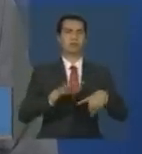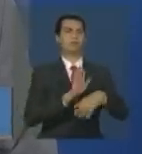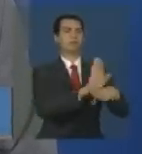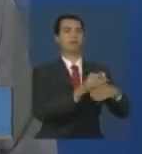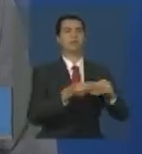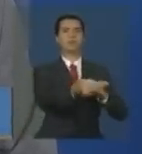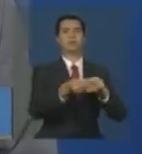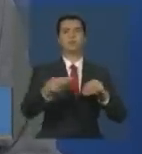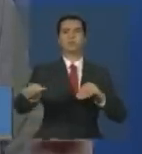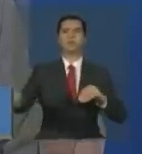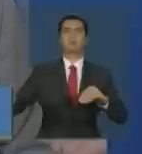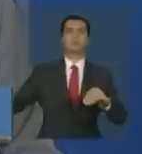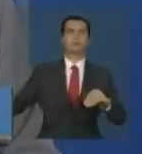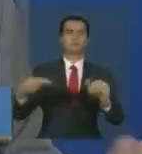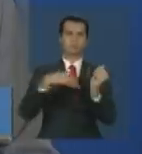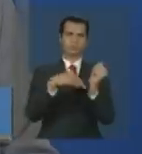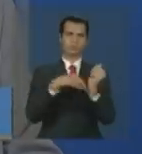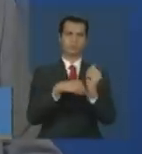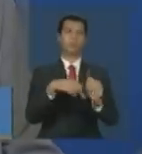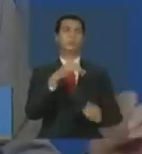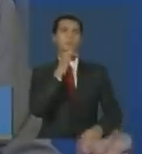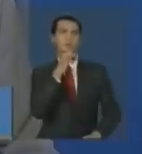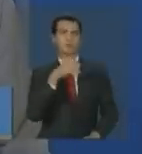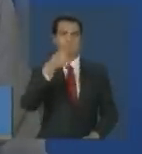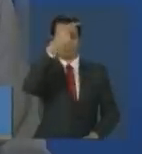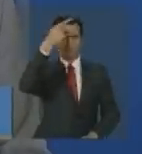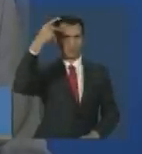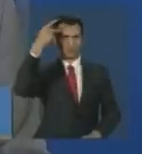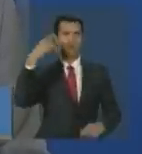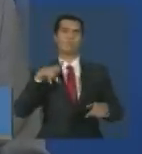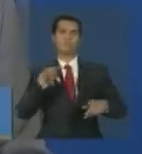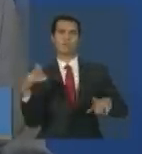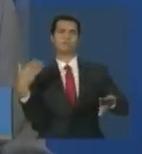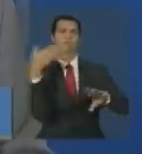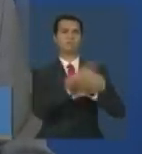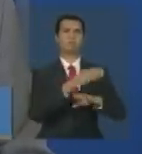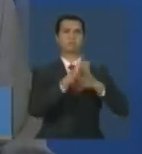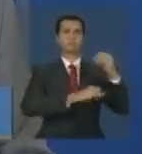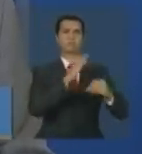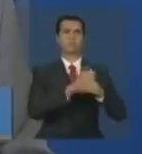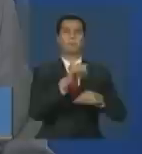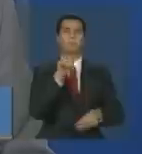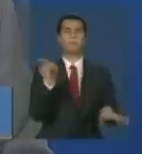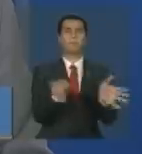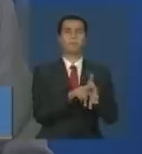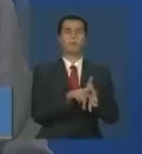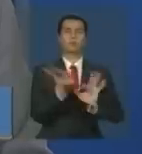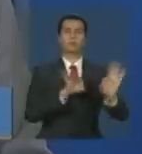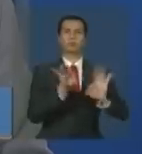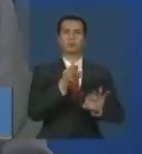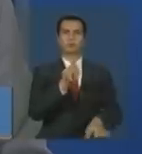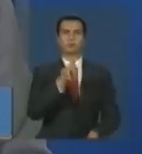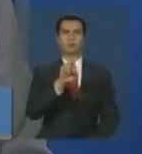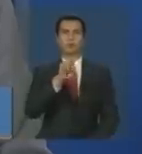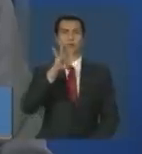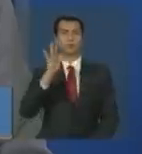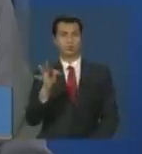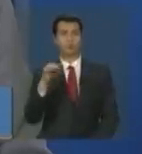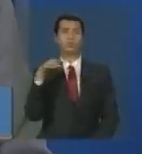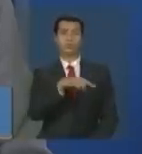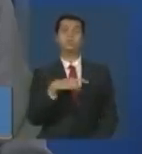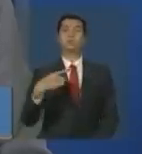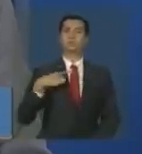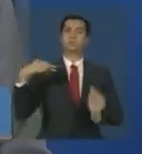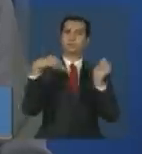colocar as informações do programa de erradicação do trabalho infantil, ela tinha que ter uma senha que é a mesma senha que o secretário